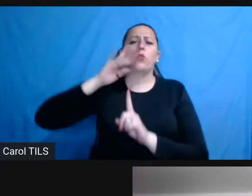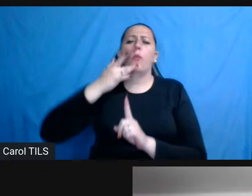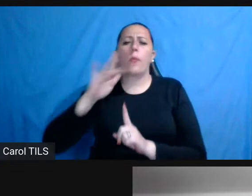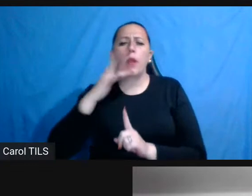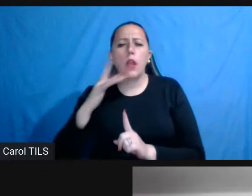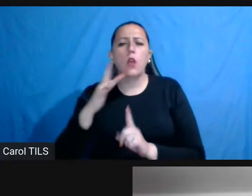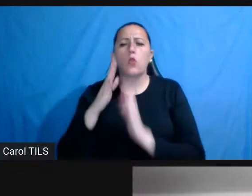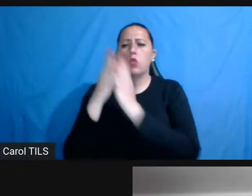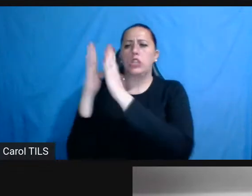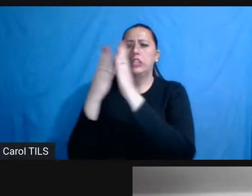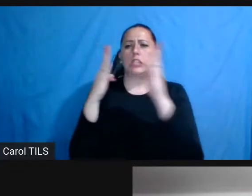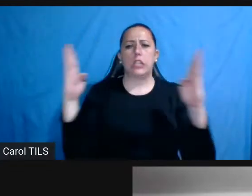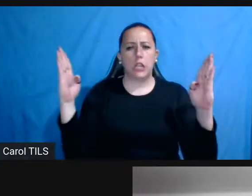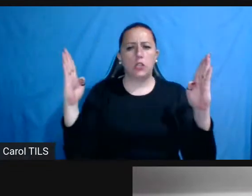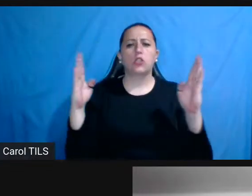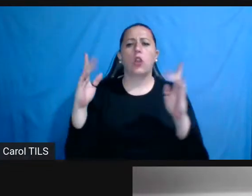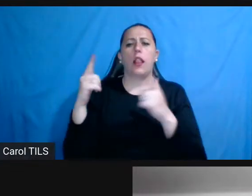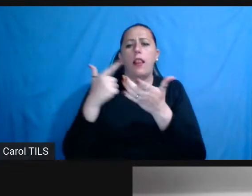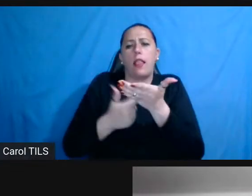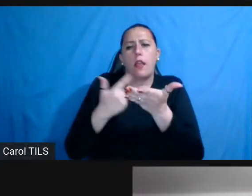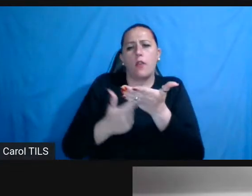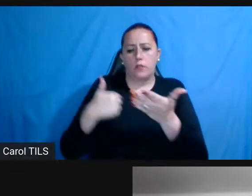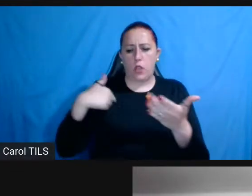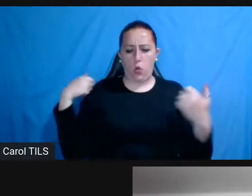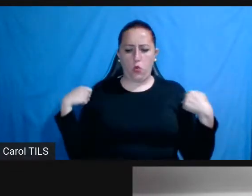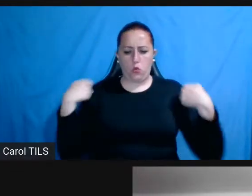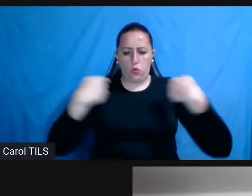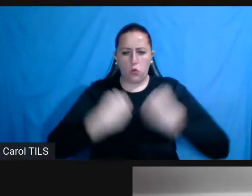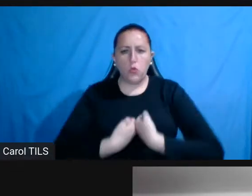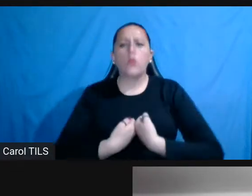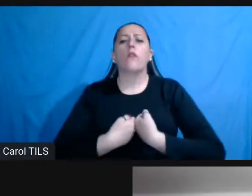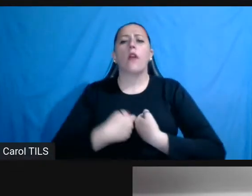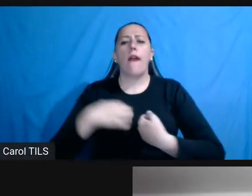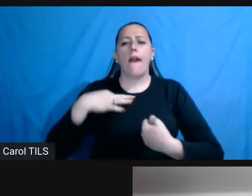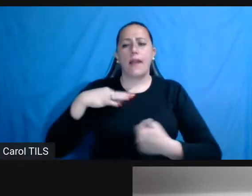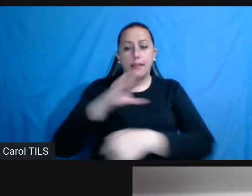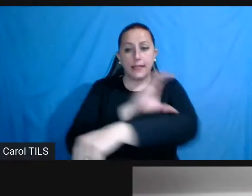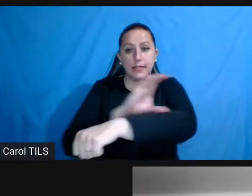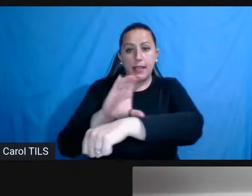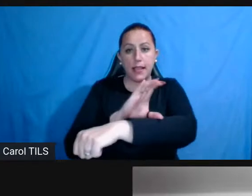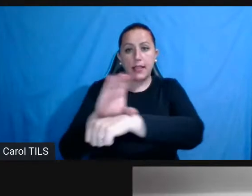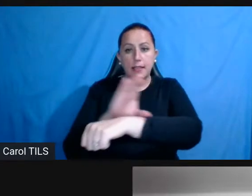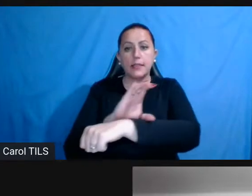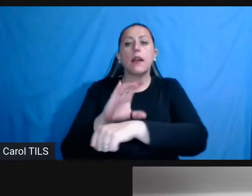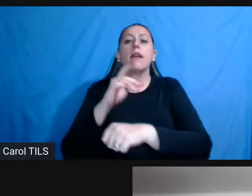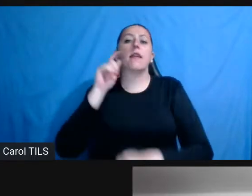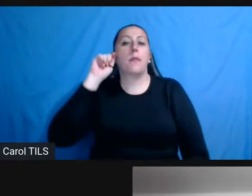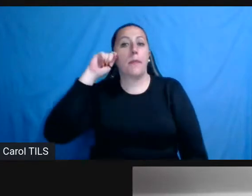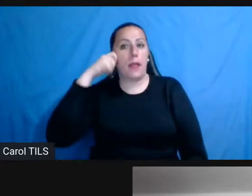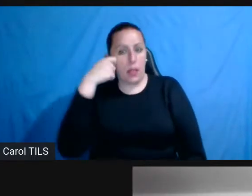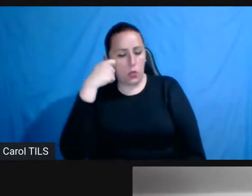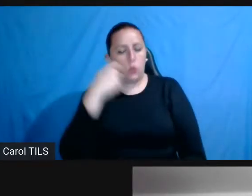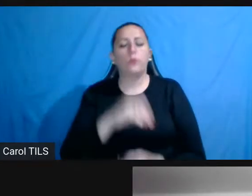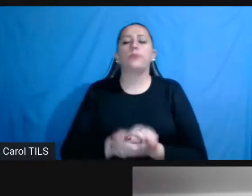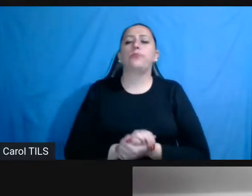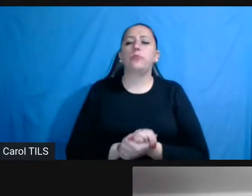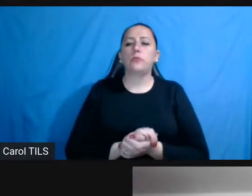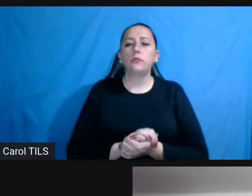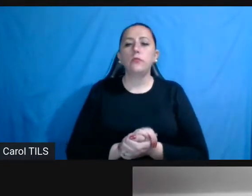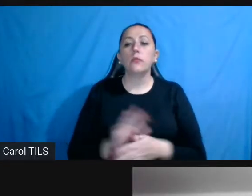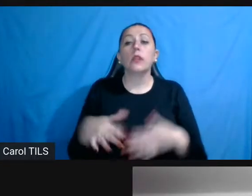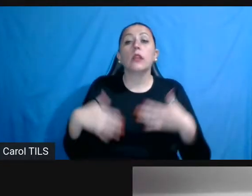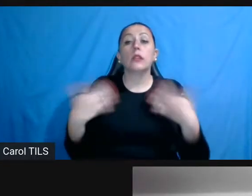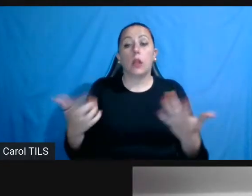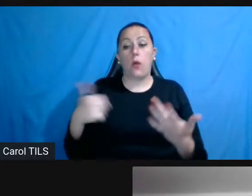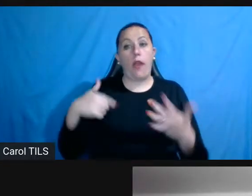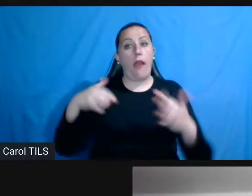livros. Estou vestindo uma camisa cinza e um casaco preto. Então é com imensa